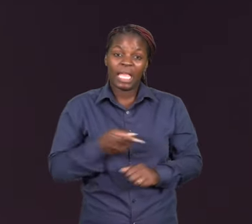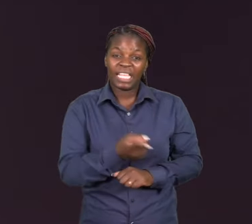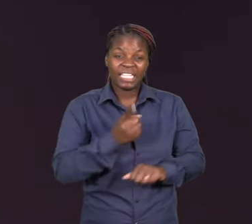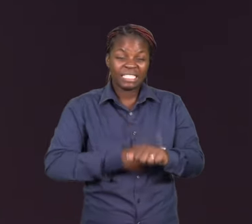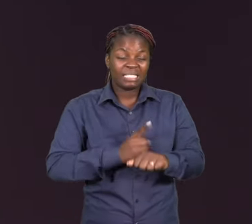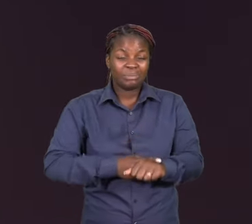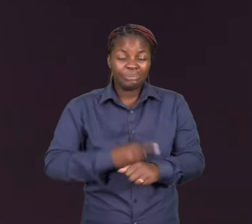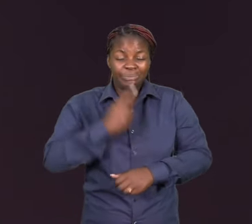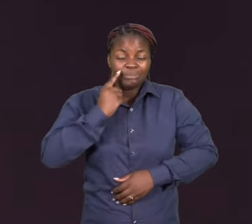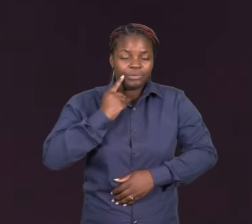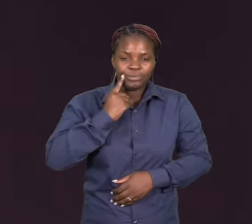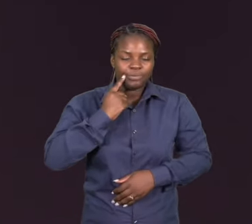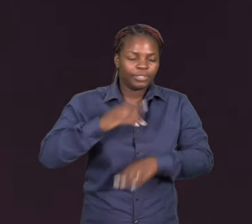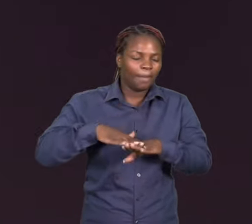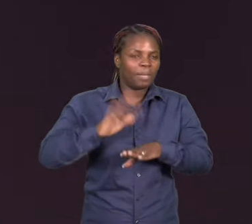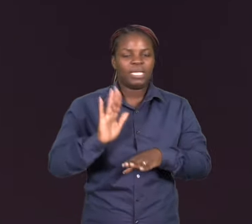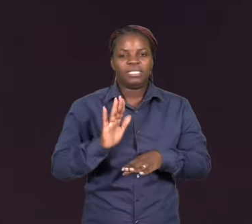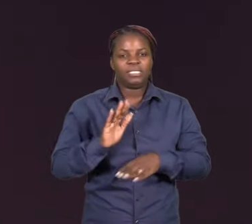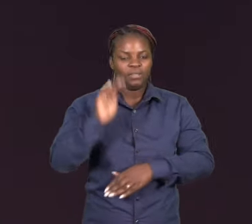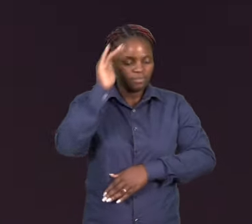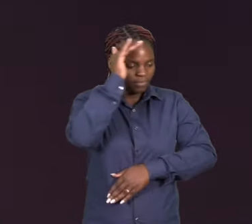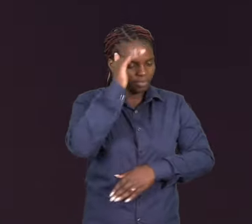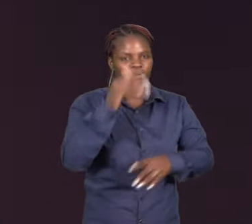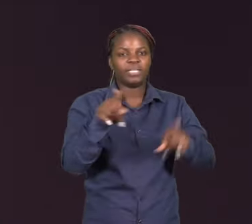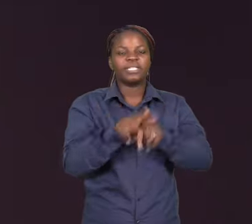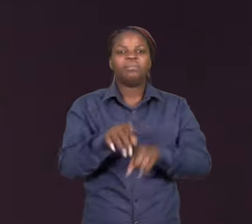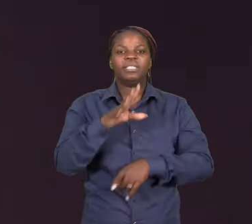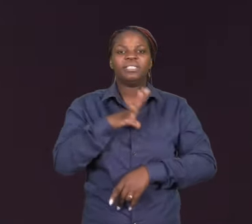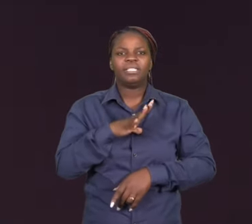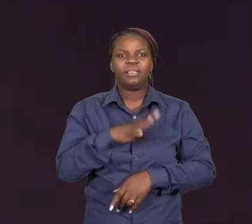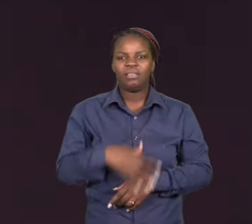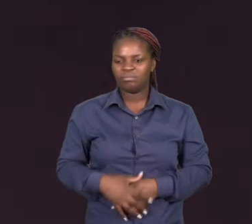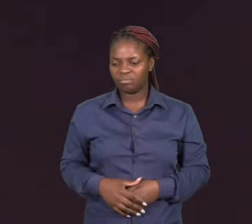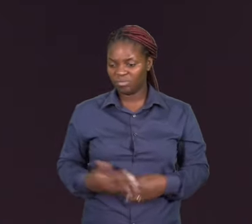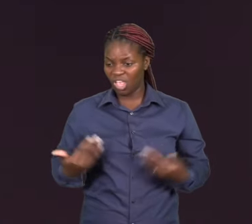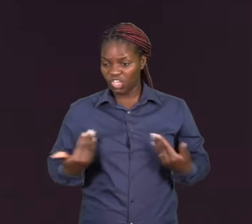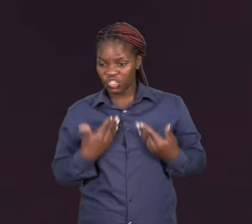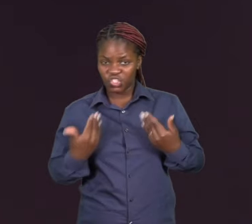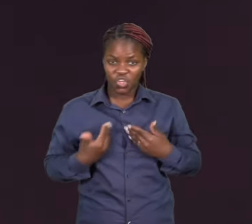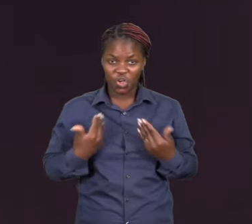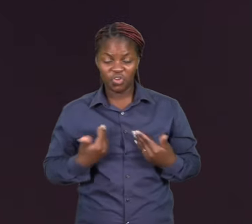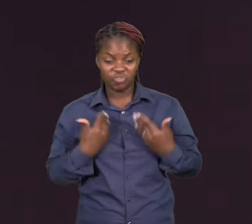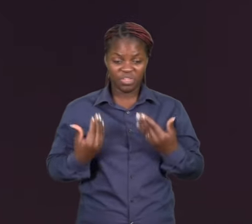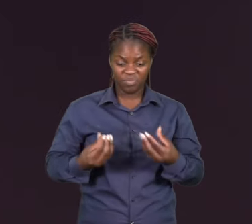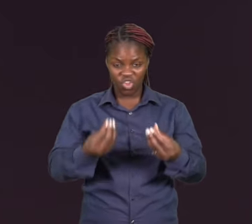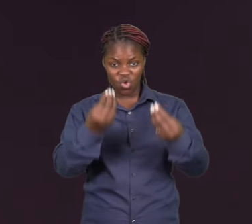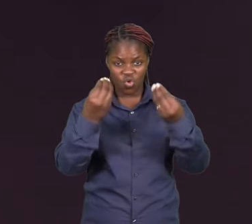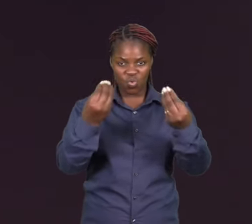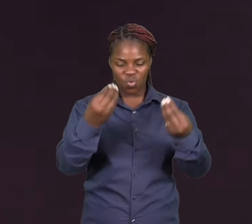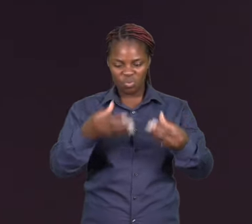incerteza e vergonha como é que uma jovem tão promissora acabou